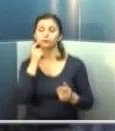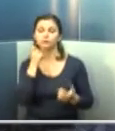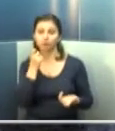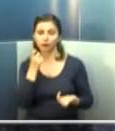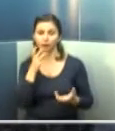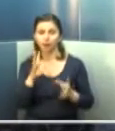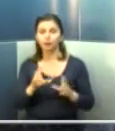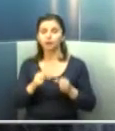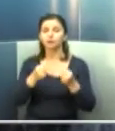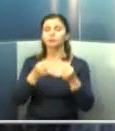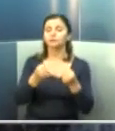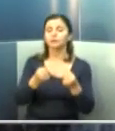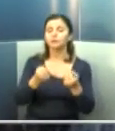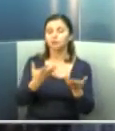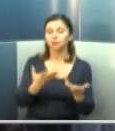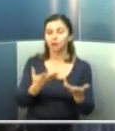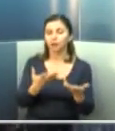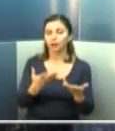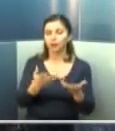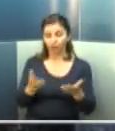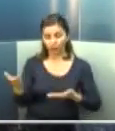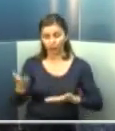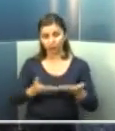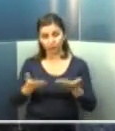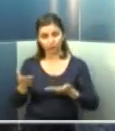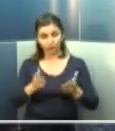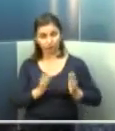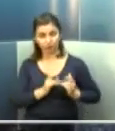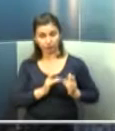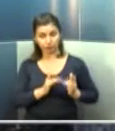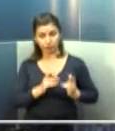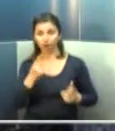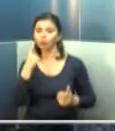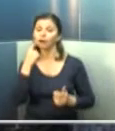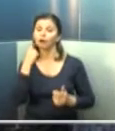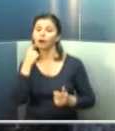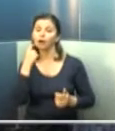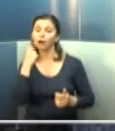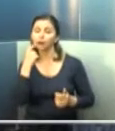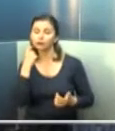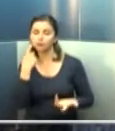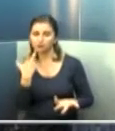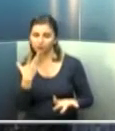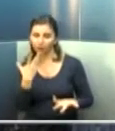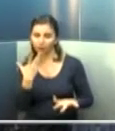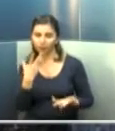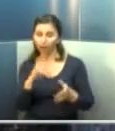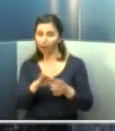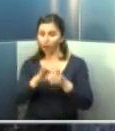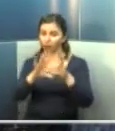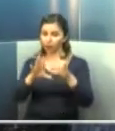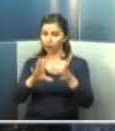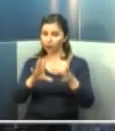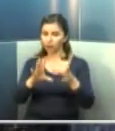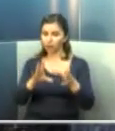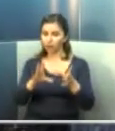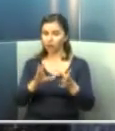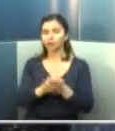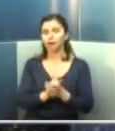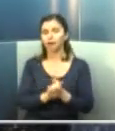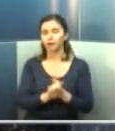doação com seus servidores peçam os vereadores colombo que colabora liberando os funcionários para fazer doação no dia 20 de